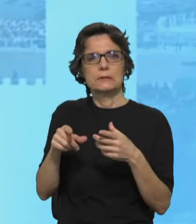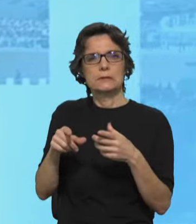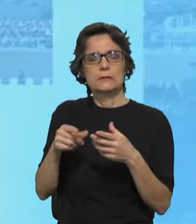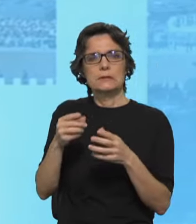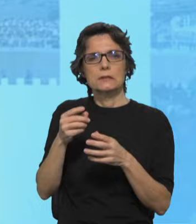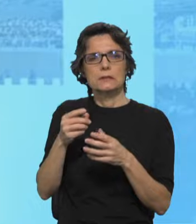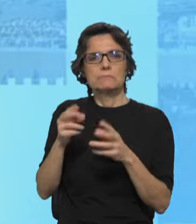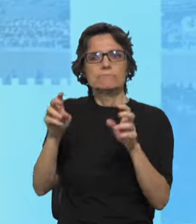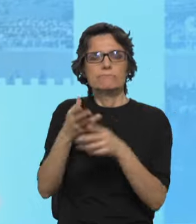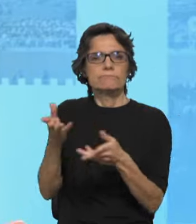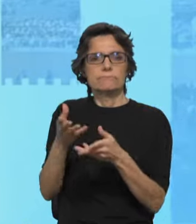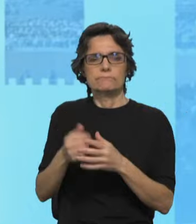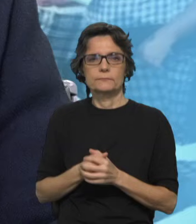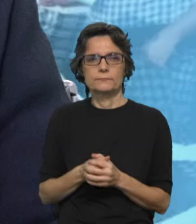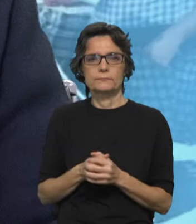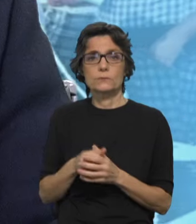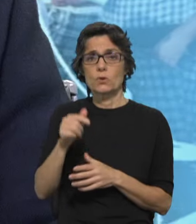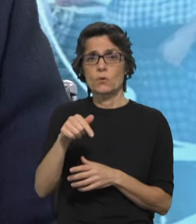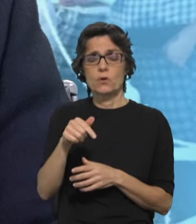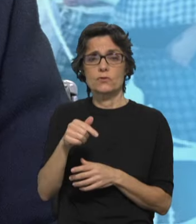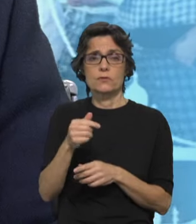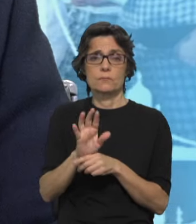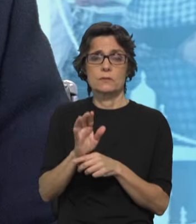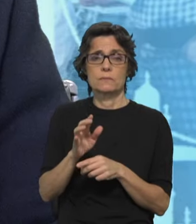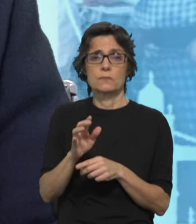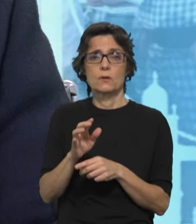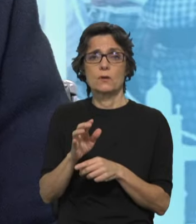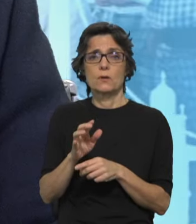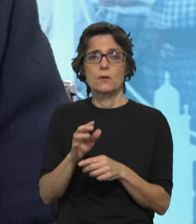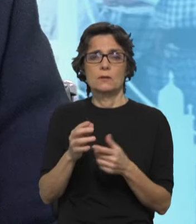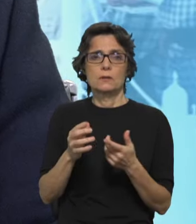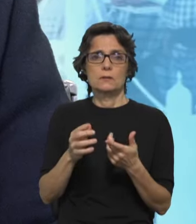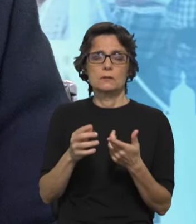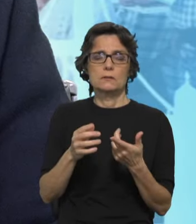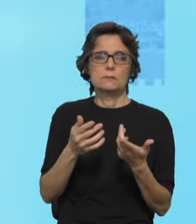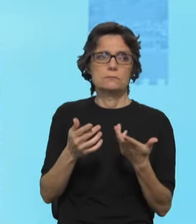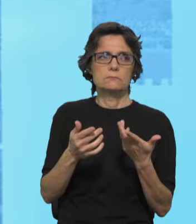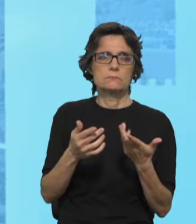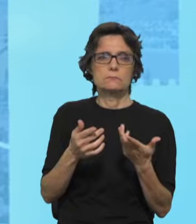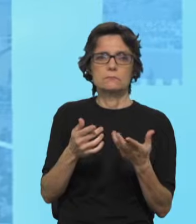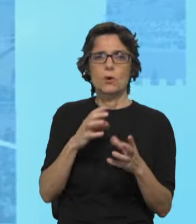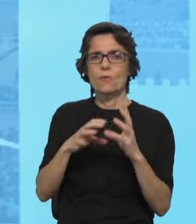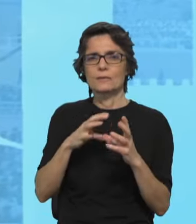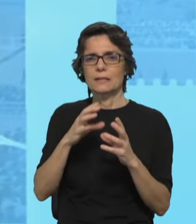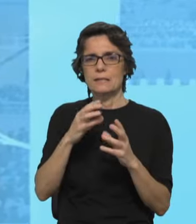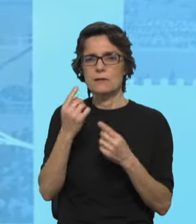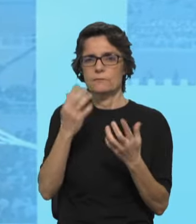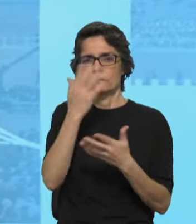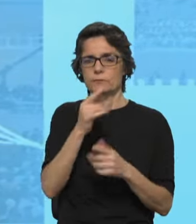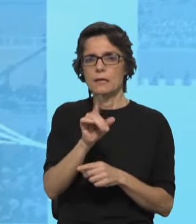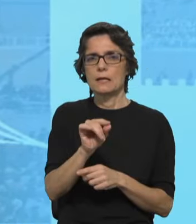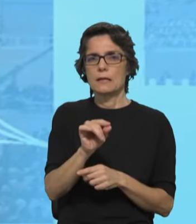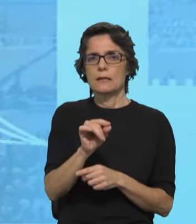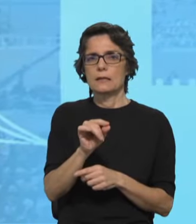dizer. Nas sociedades de hoje, as chaves de interpretação daquilo que se diz são completamente diferentes e não estará aí um grande